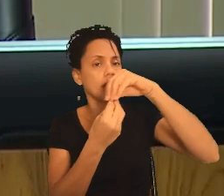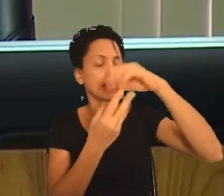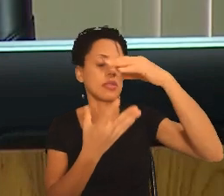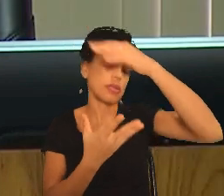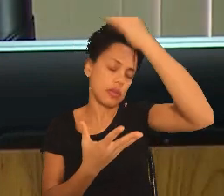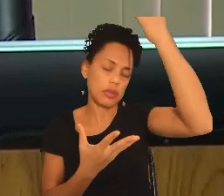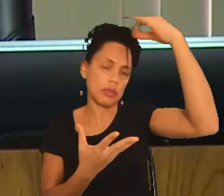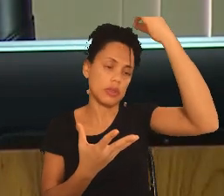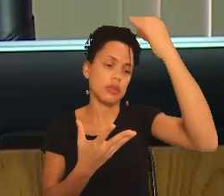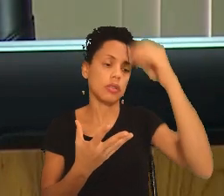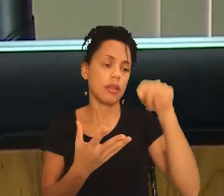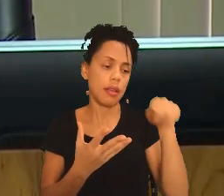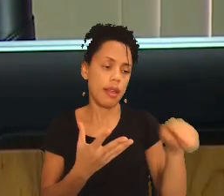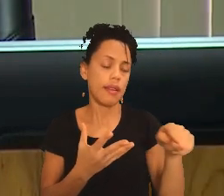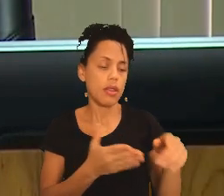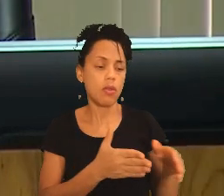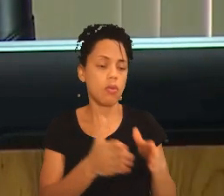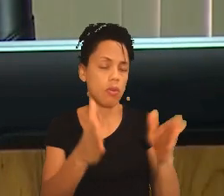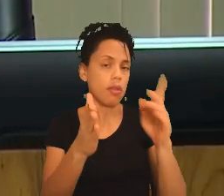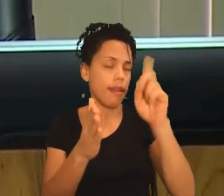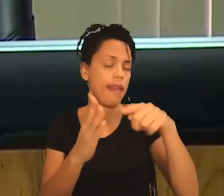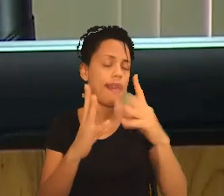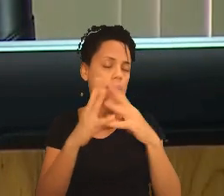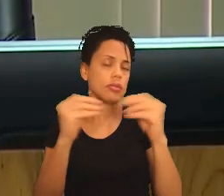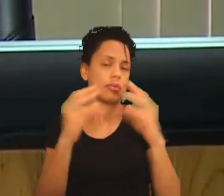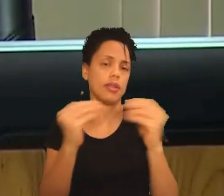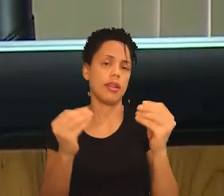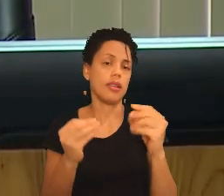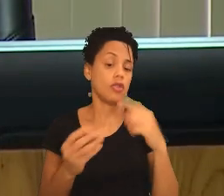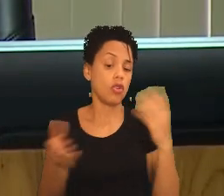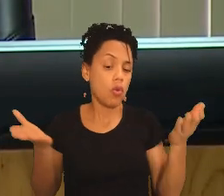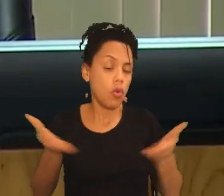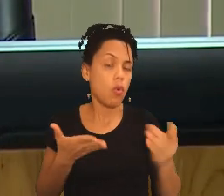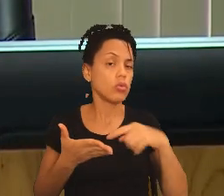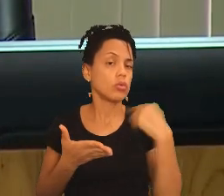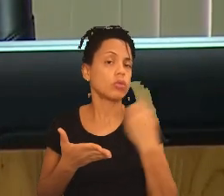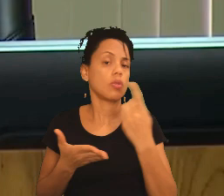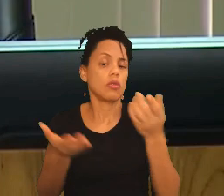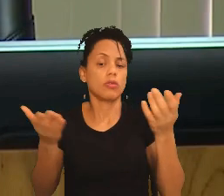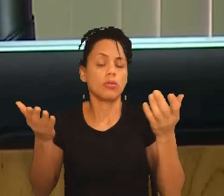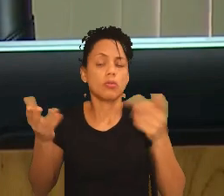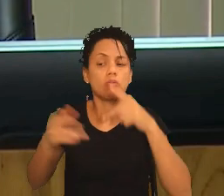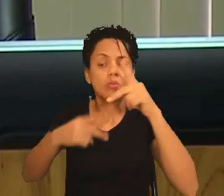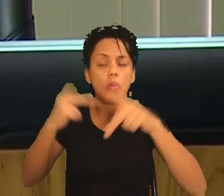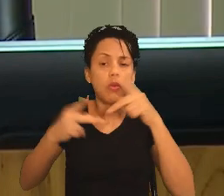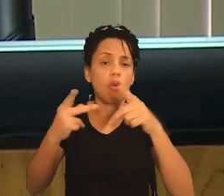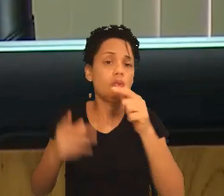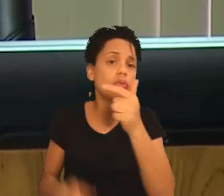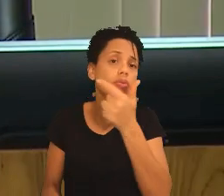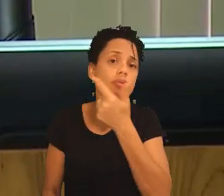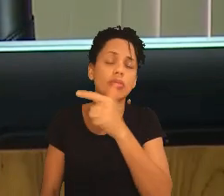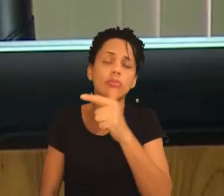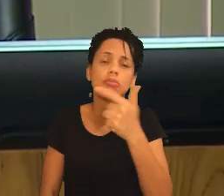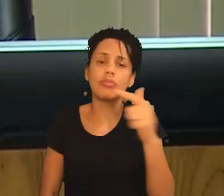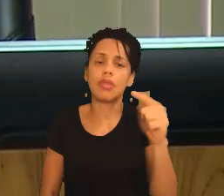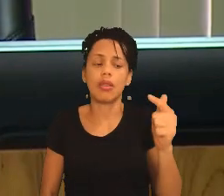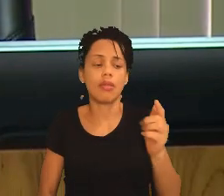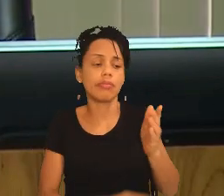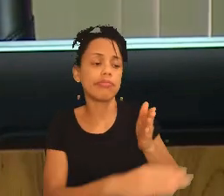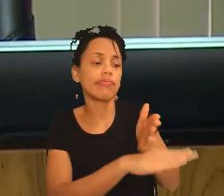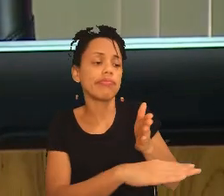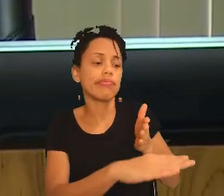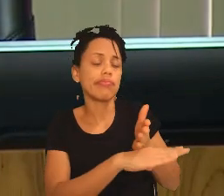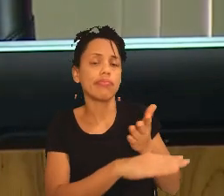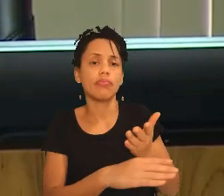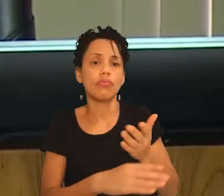Uatu, que significa grande pai, né? Grande espírito. E ele vai além de alimento,